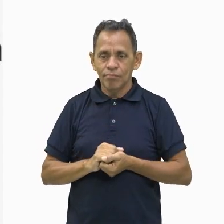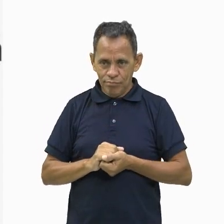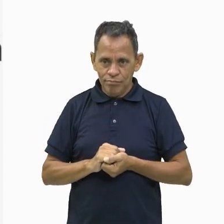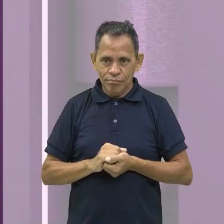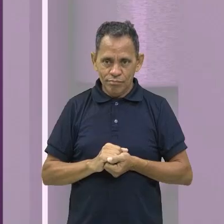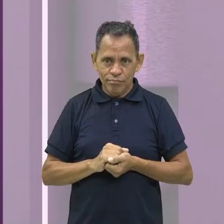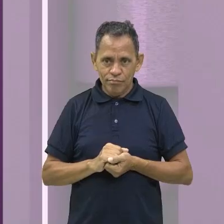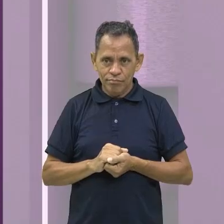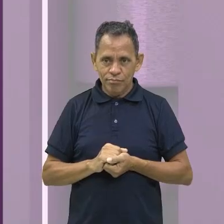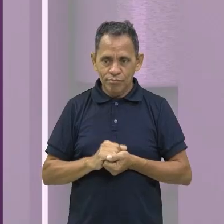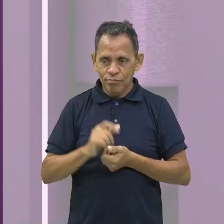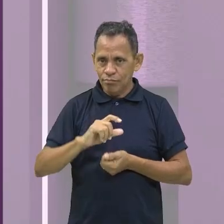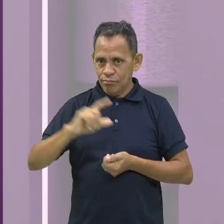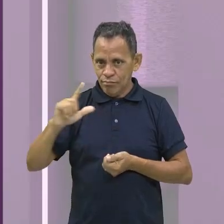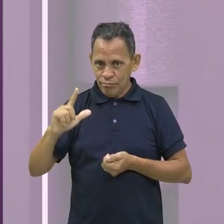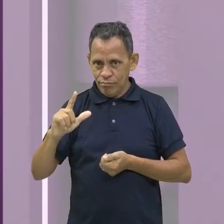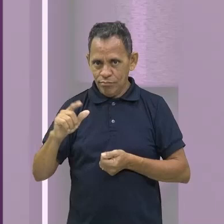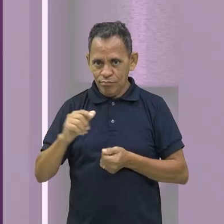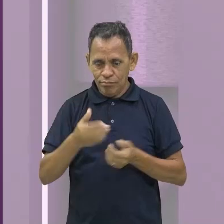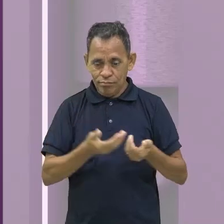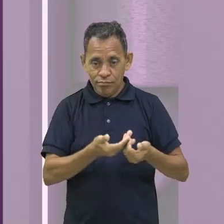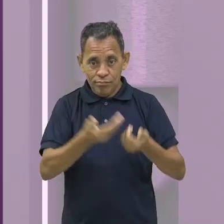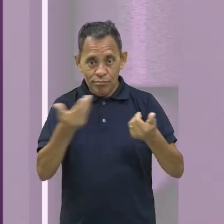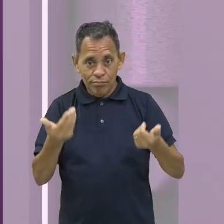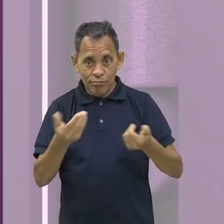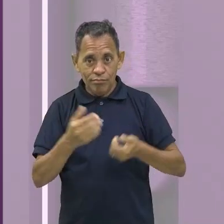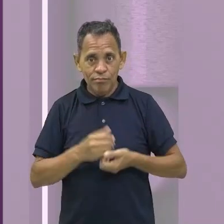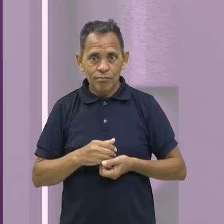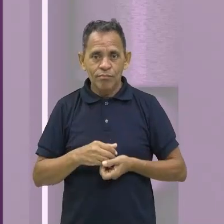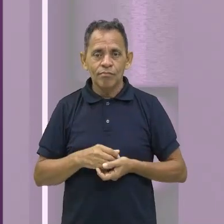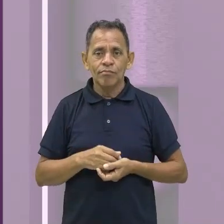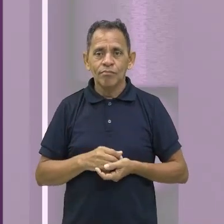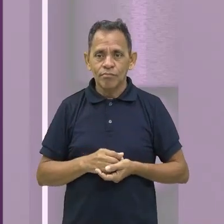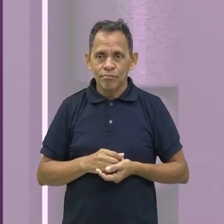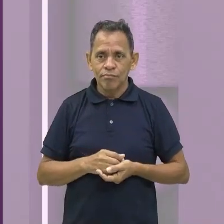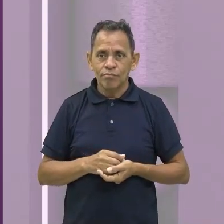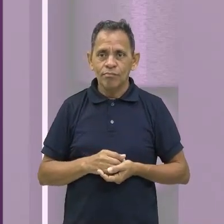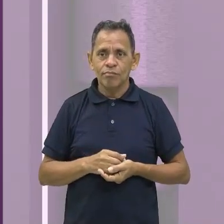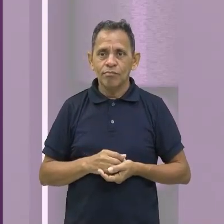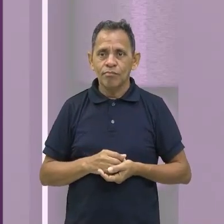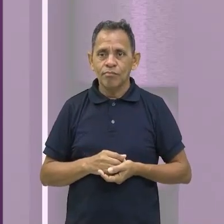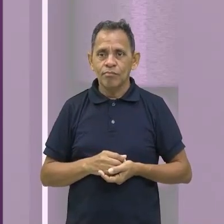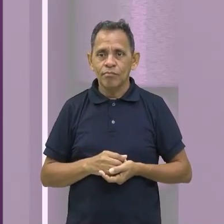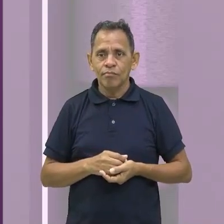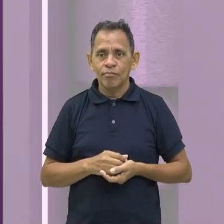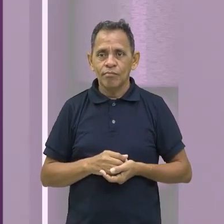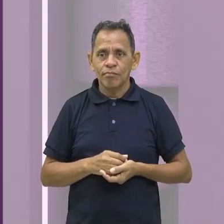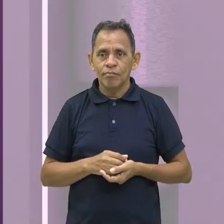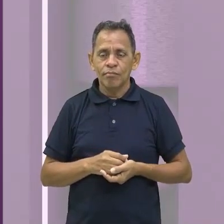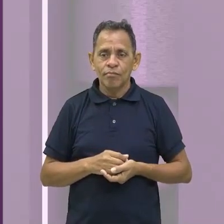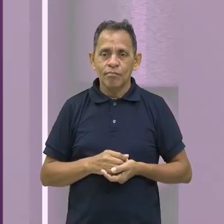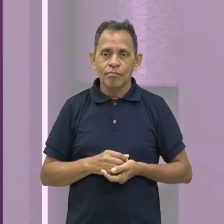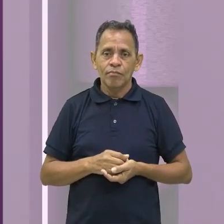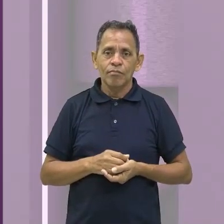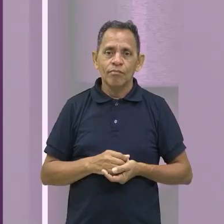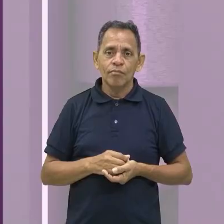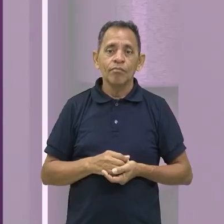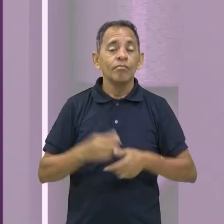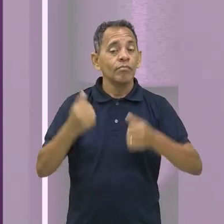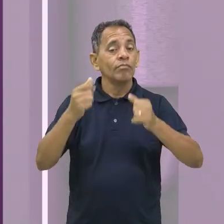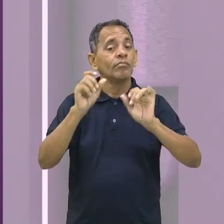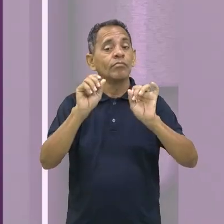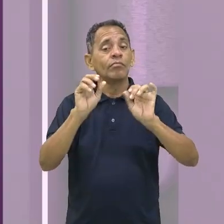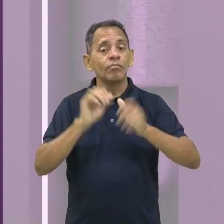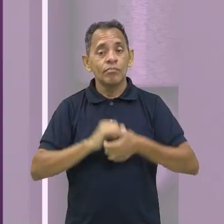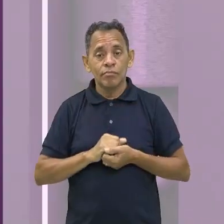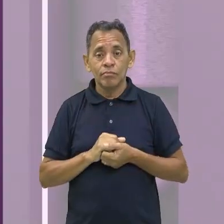separadamente? Vocês viram aí, ó, não precisou calcular os aumentos separadamente. Basta calcular, identificar o fator